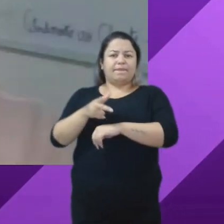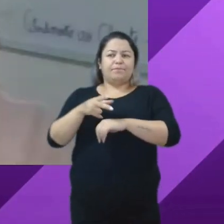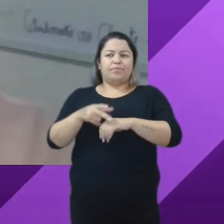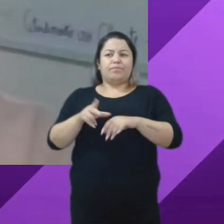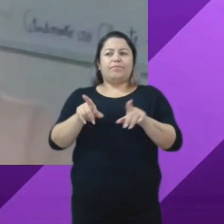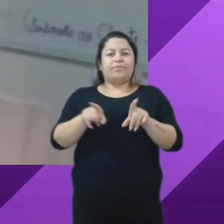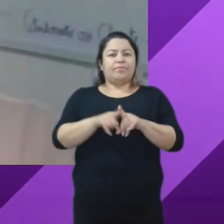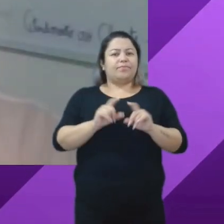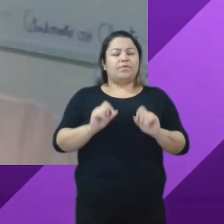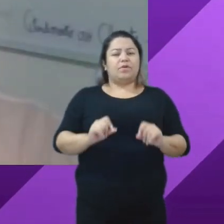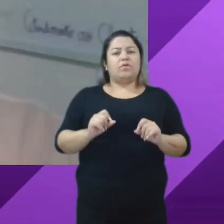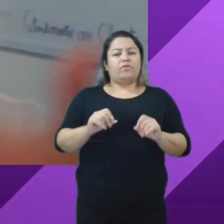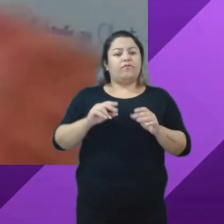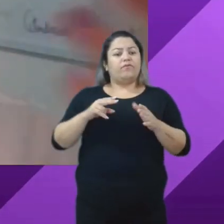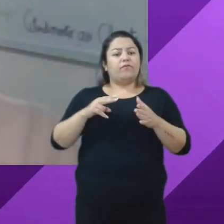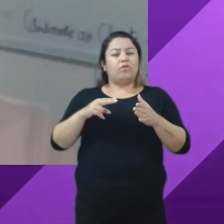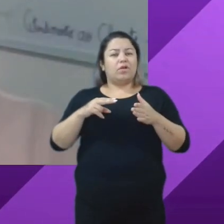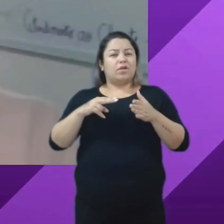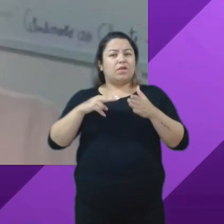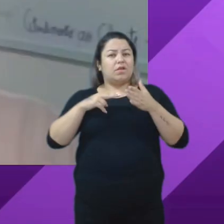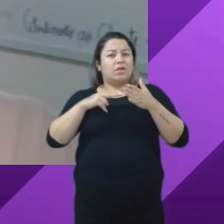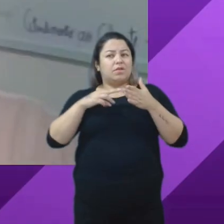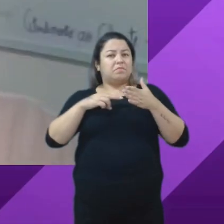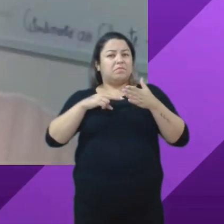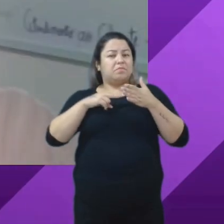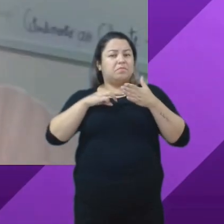sem autorização, sem qualquer